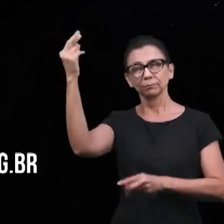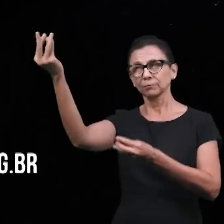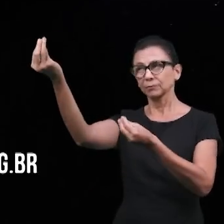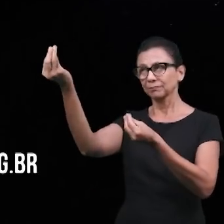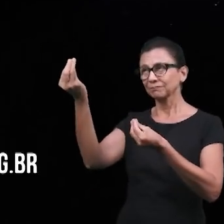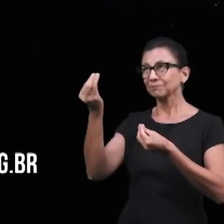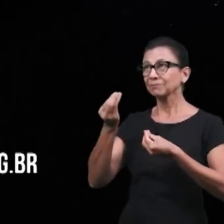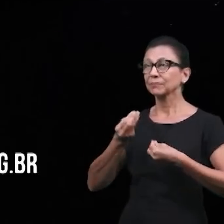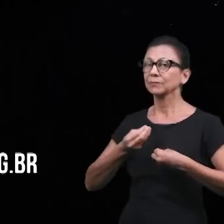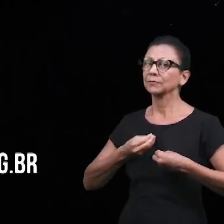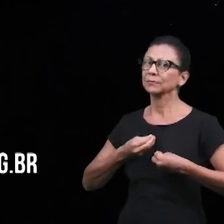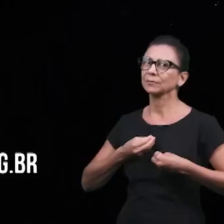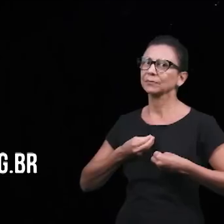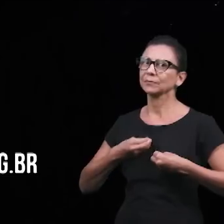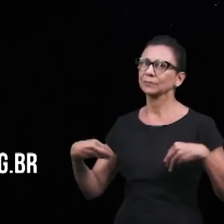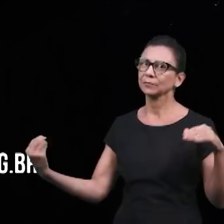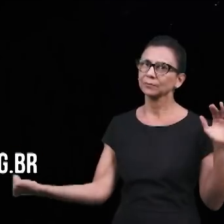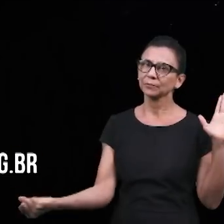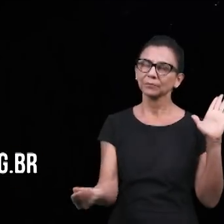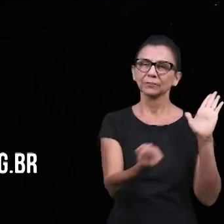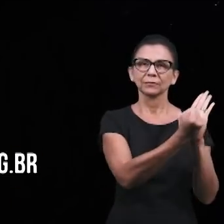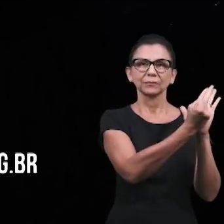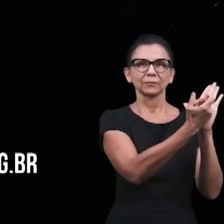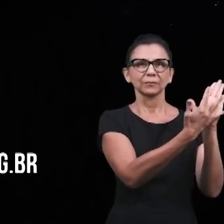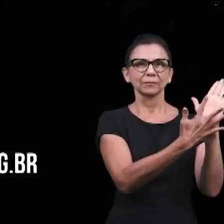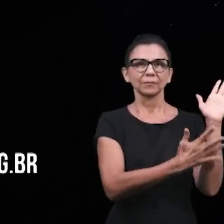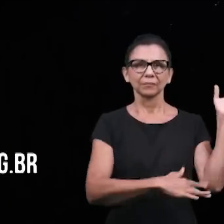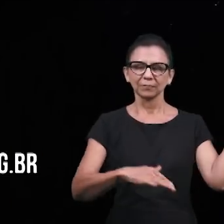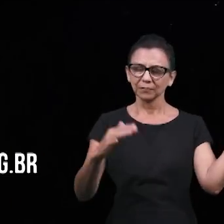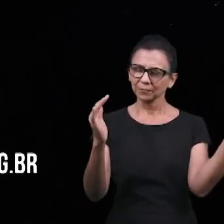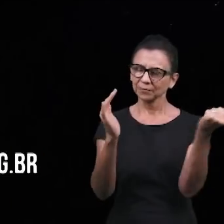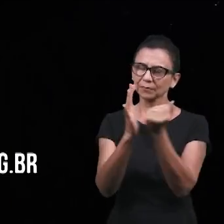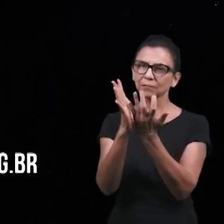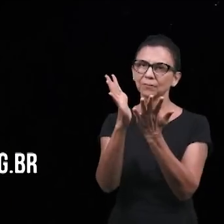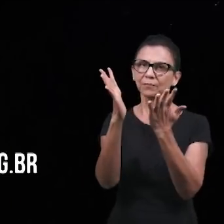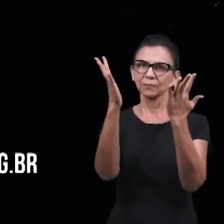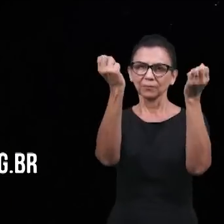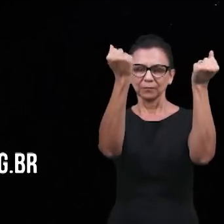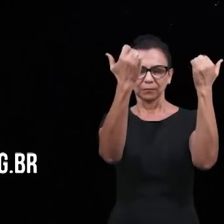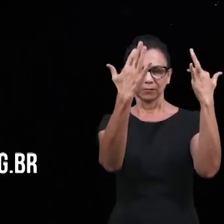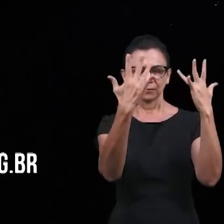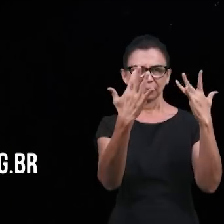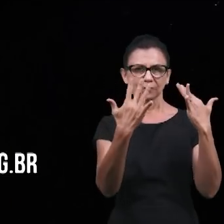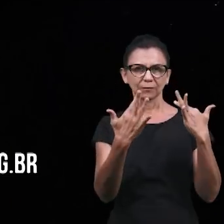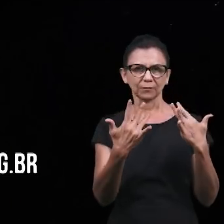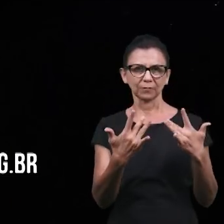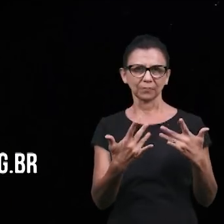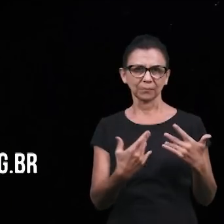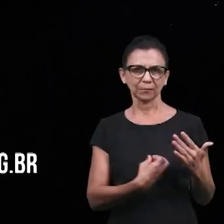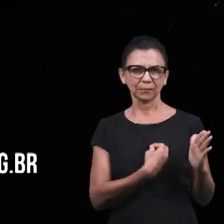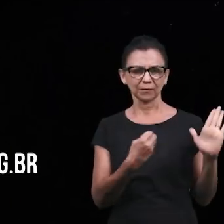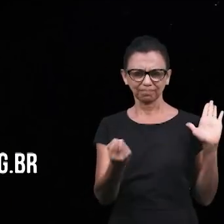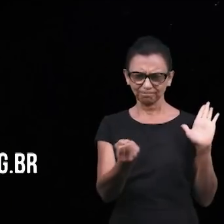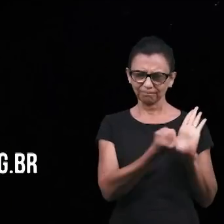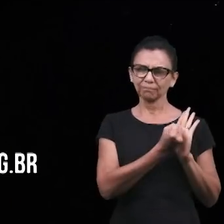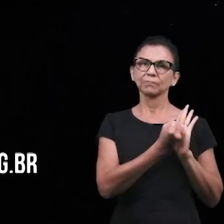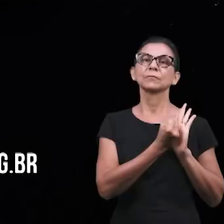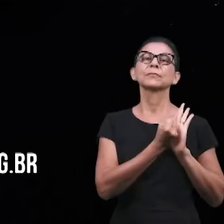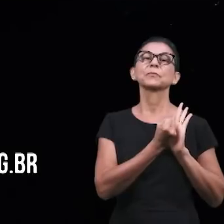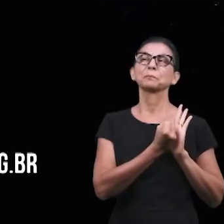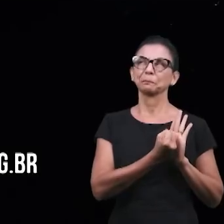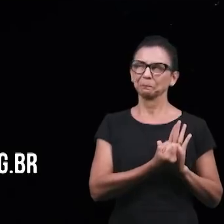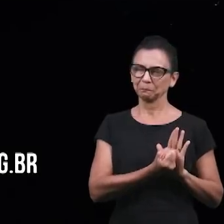dá, põe teu sangue sobre mim, põe